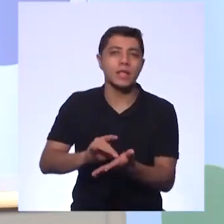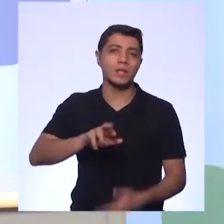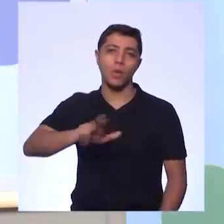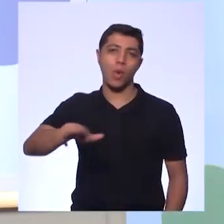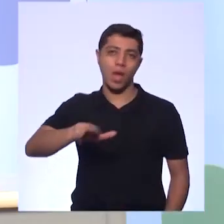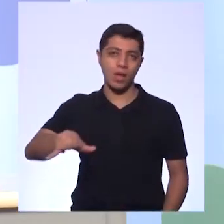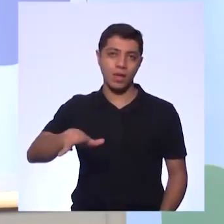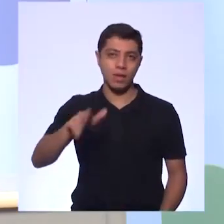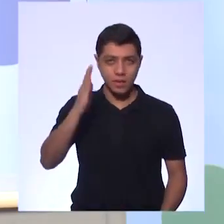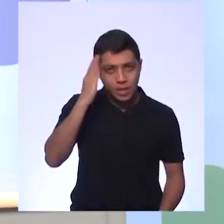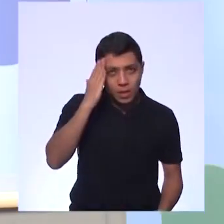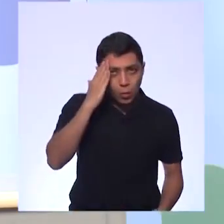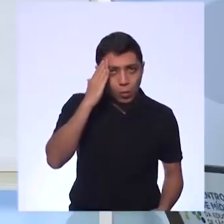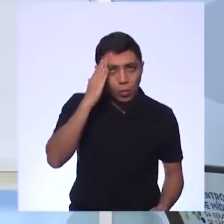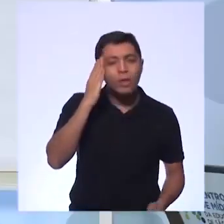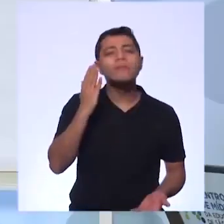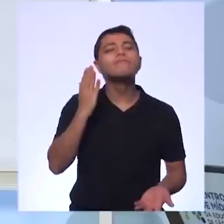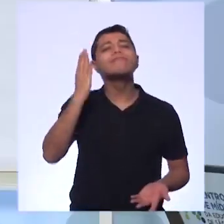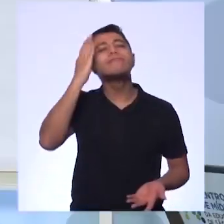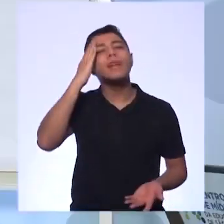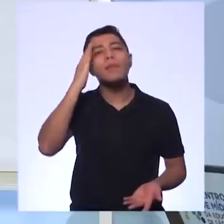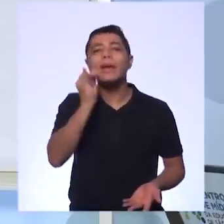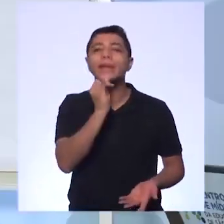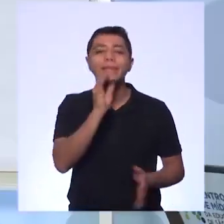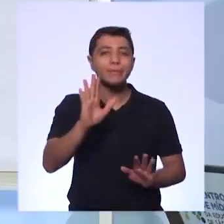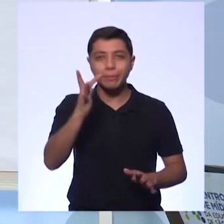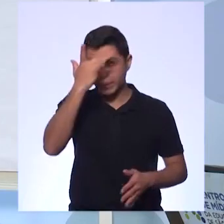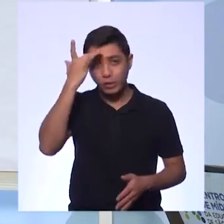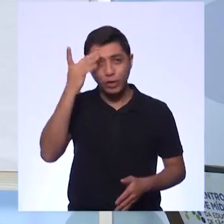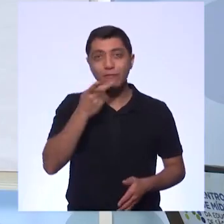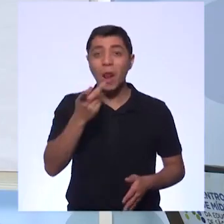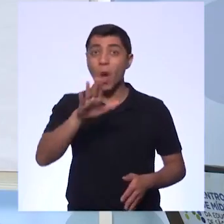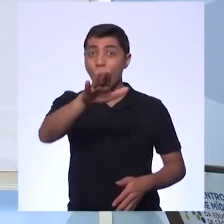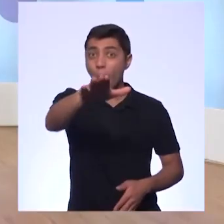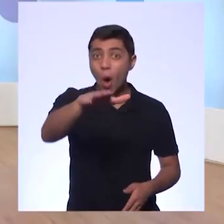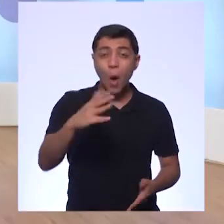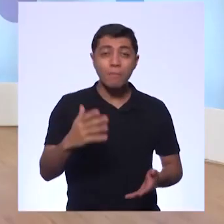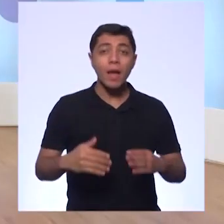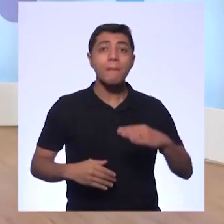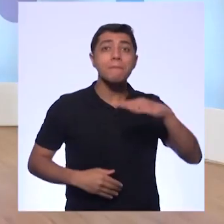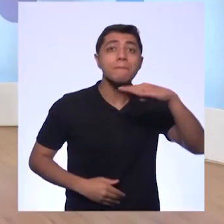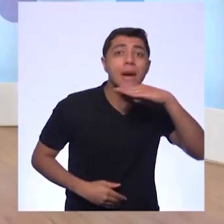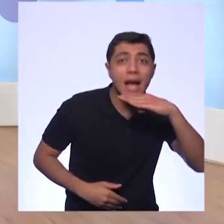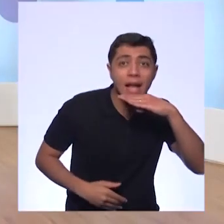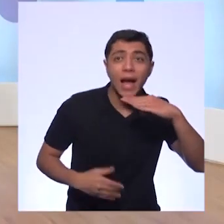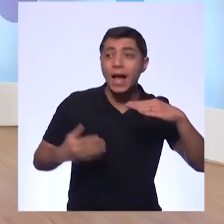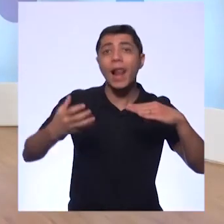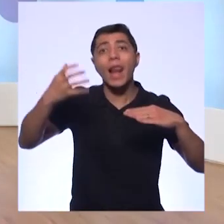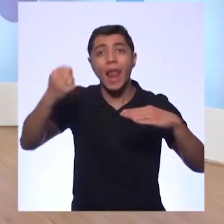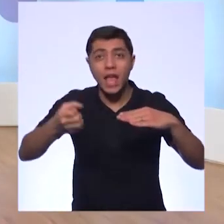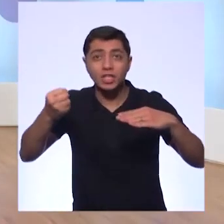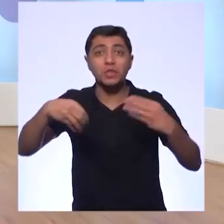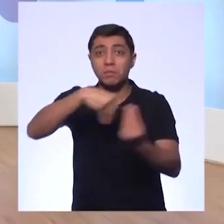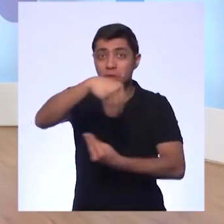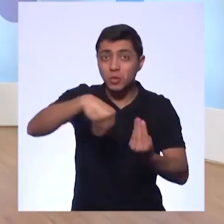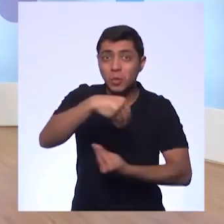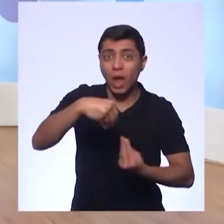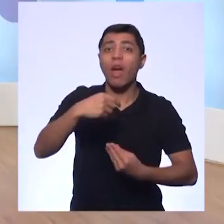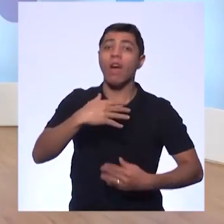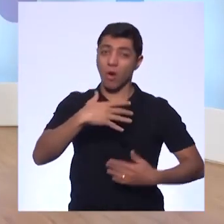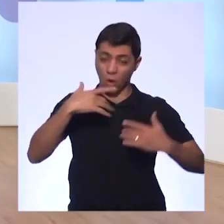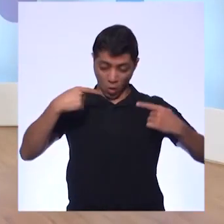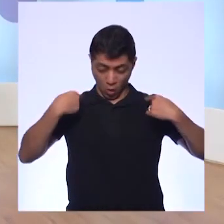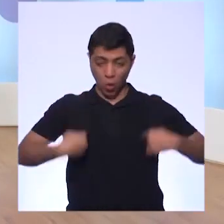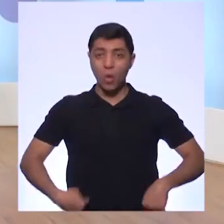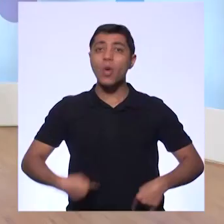mitologia. Mitologia. Então, por exemplo, manga com leite faz mal. Verdade ou mito? Mito. Fato ou mito? Fact or